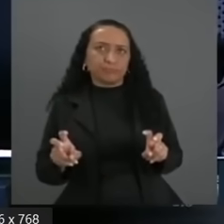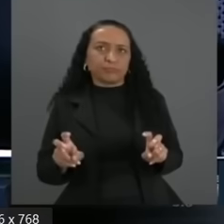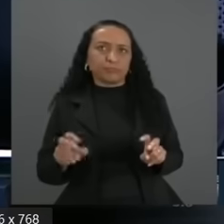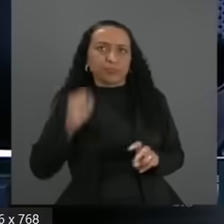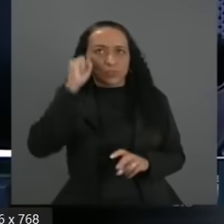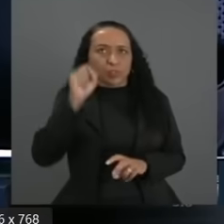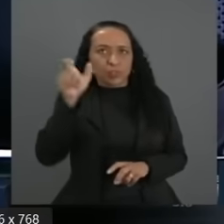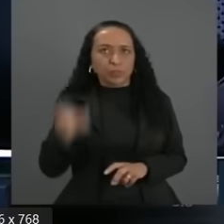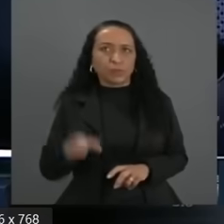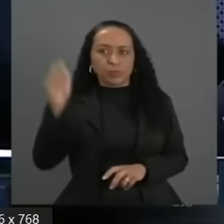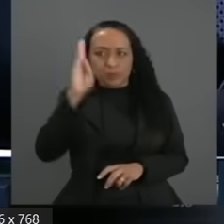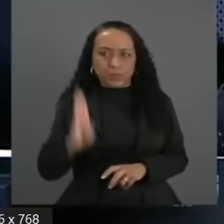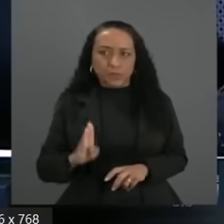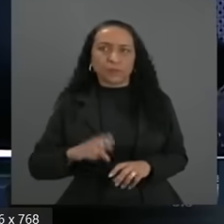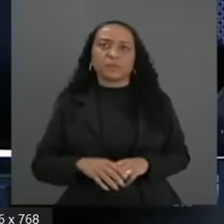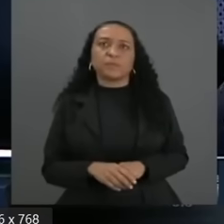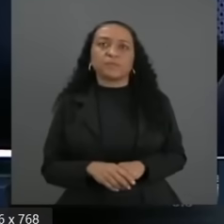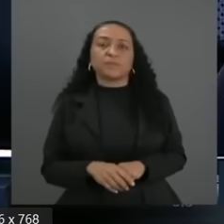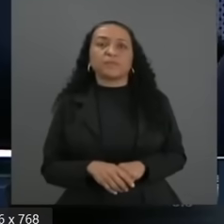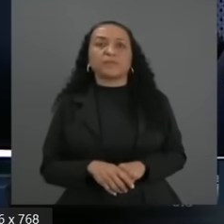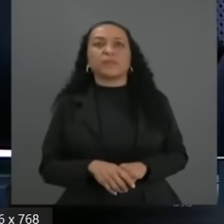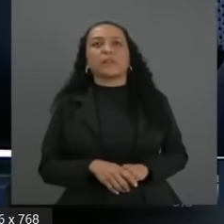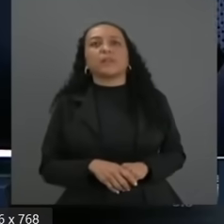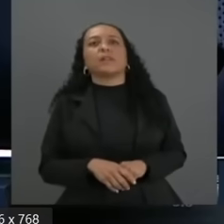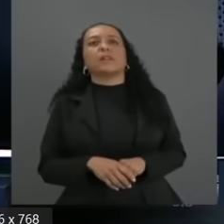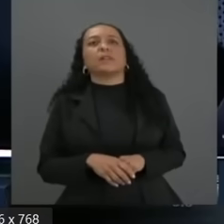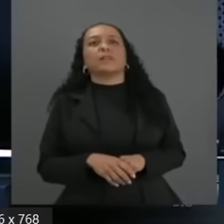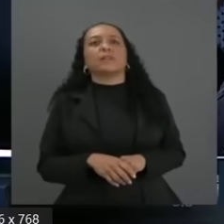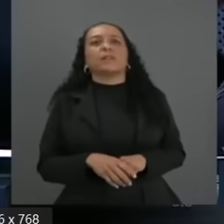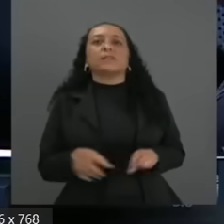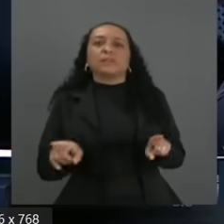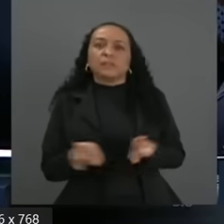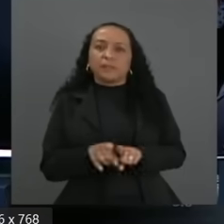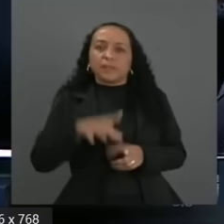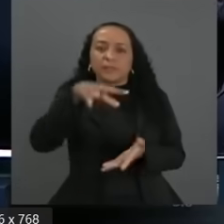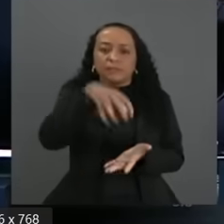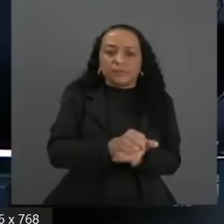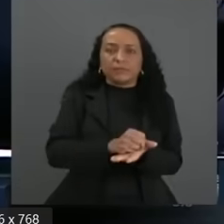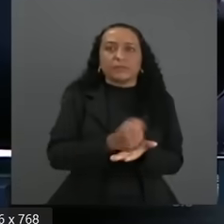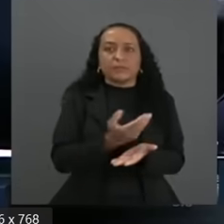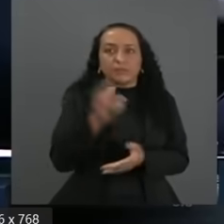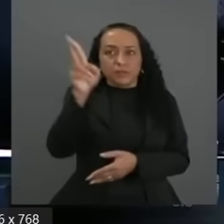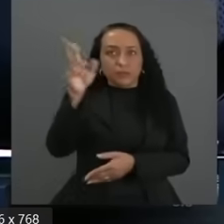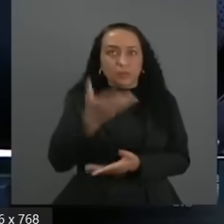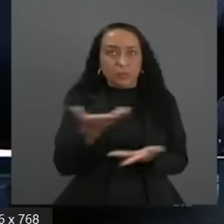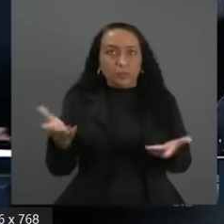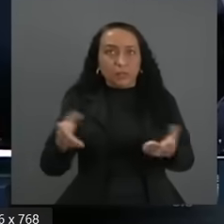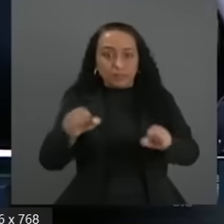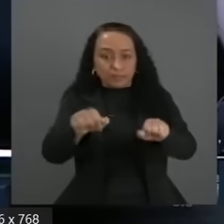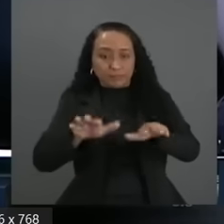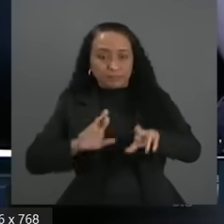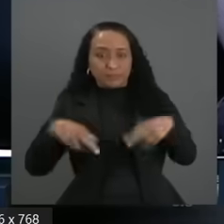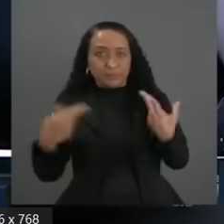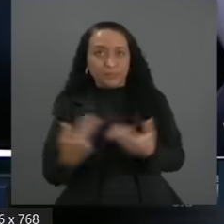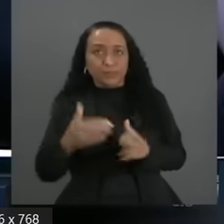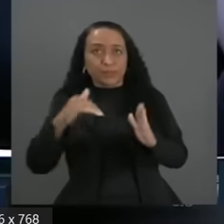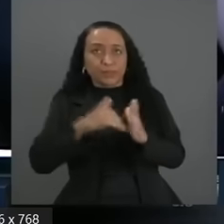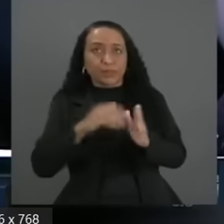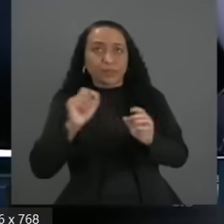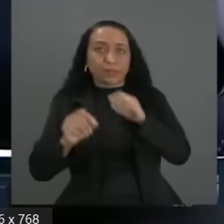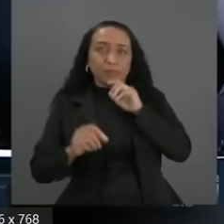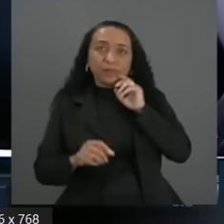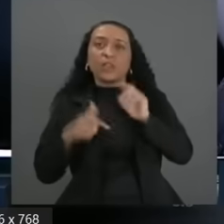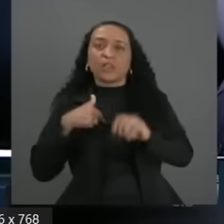da República. Também registrar a Vossa Excelência ao plenário do Senado Federal que